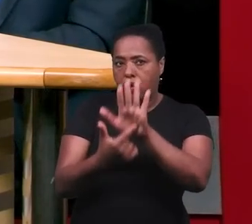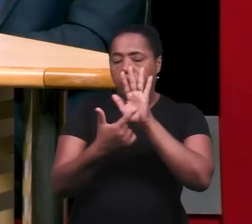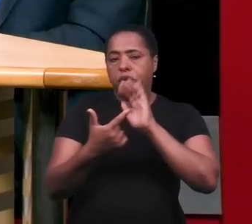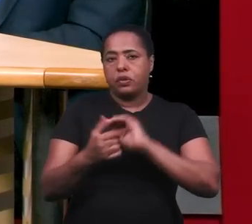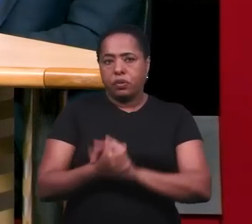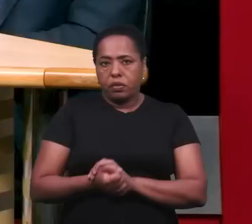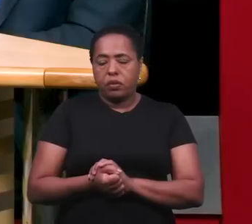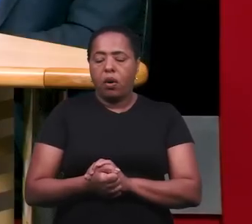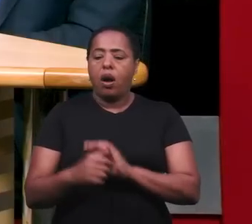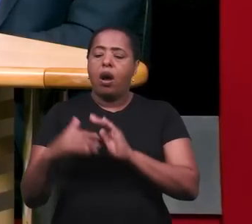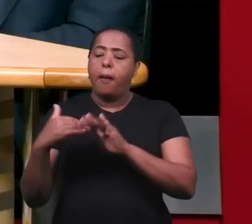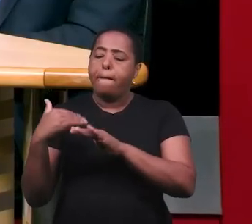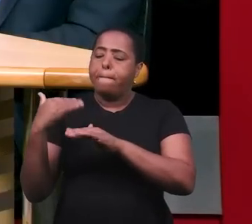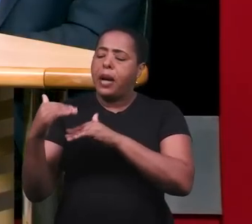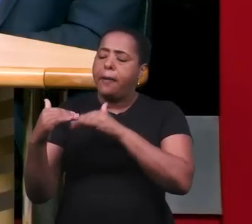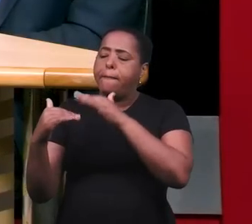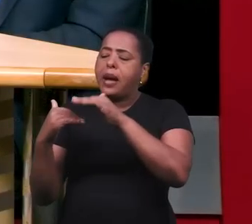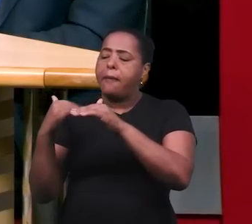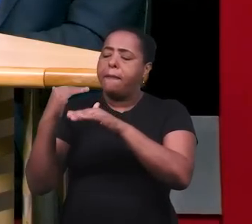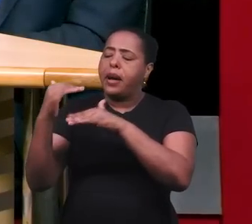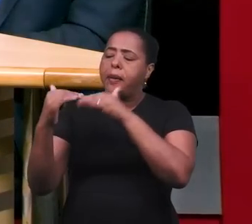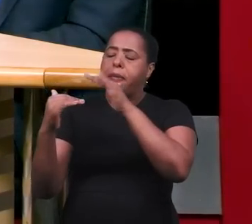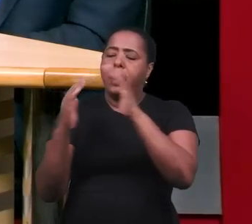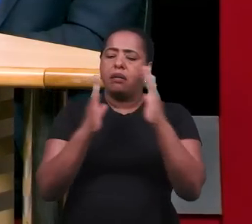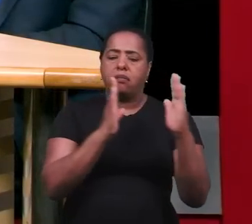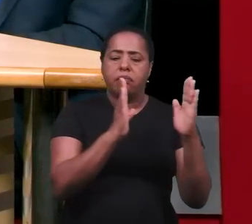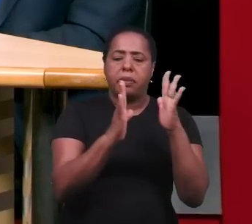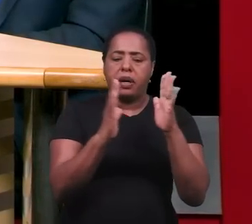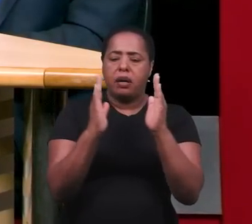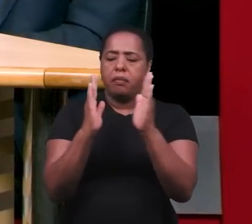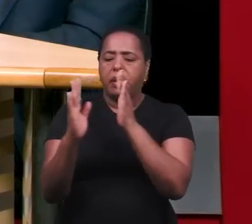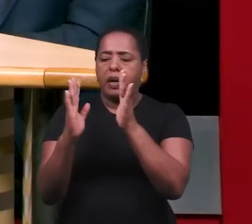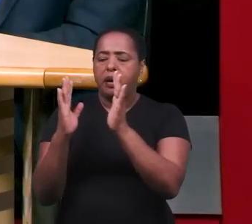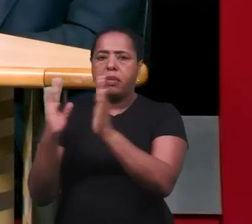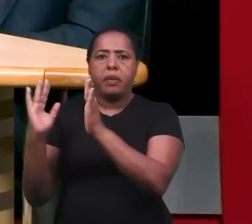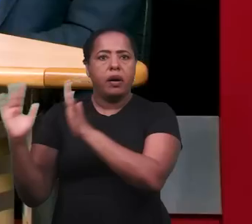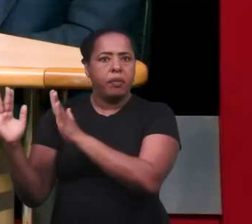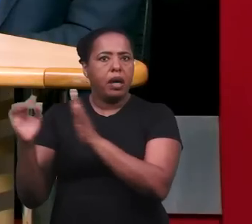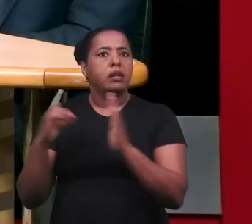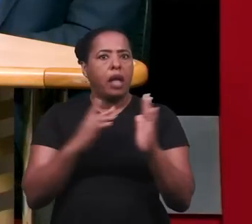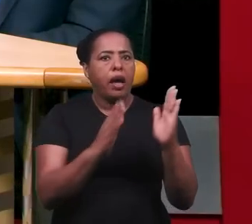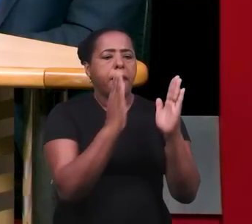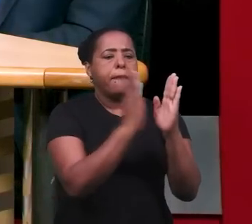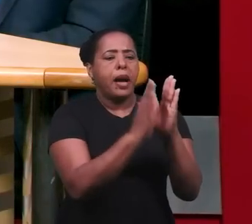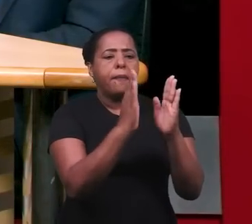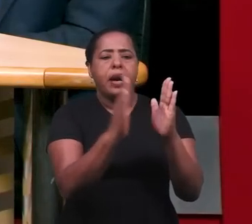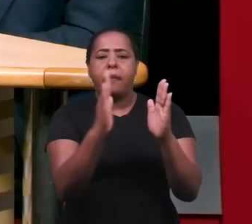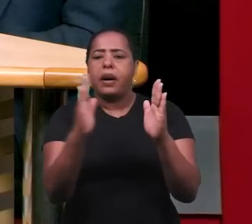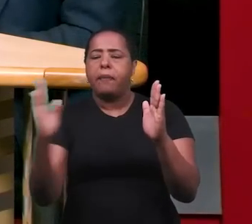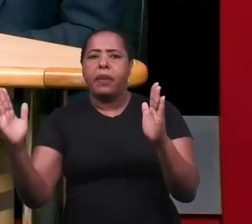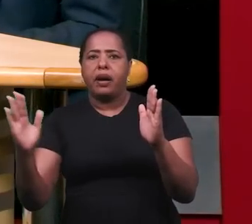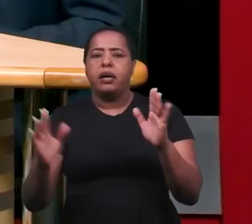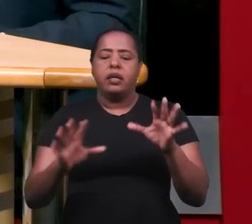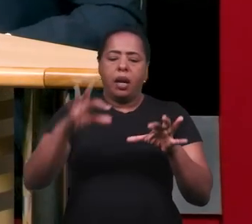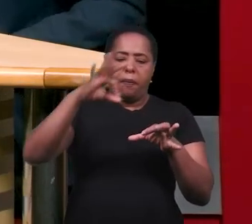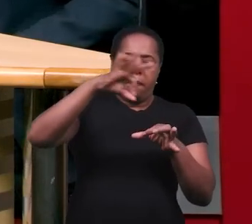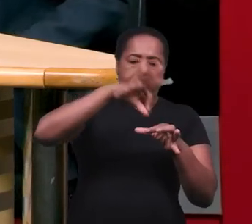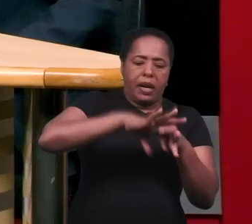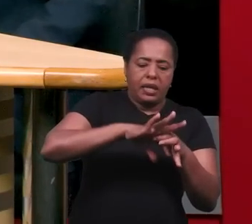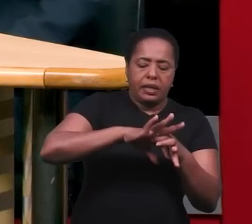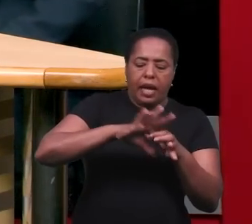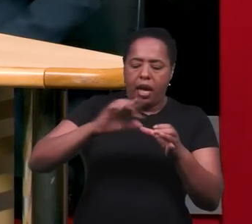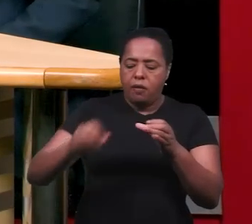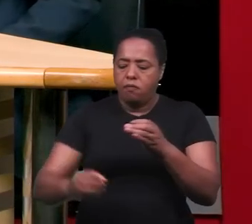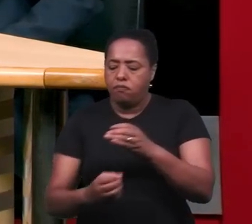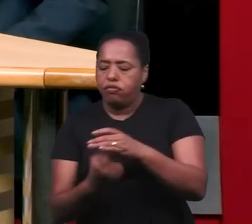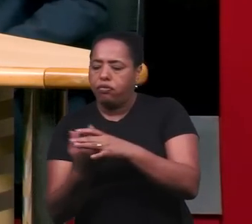essa colocação, né? E como o pastor Guilherme ele colocou, as etapas ou as fases,